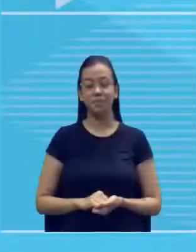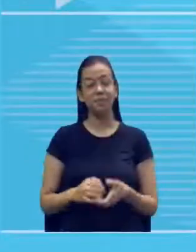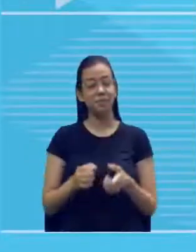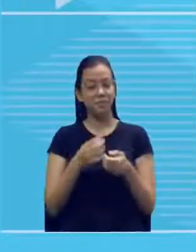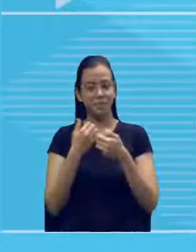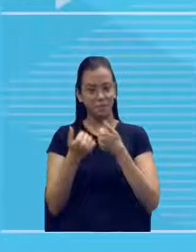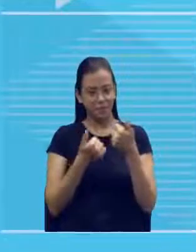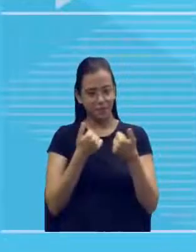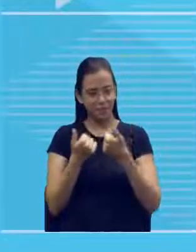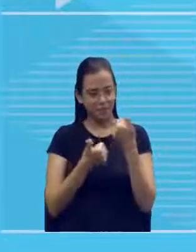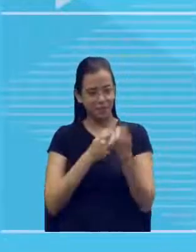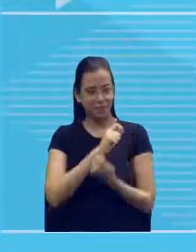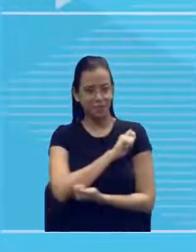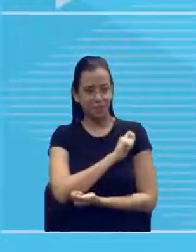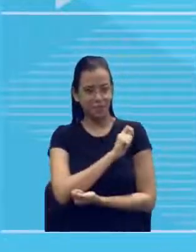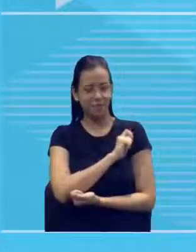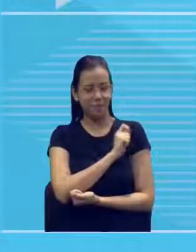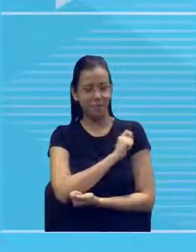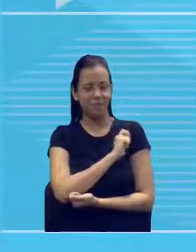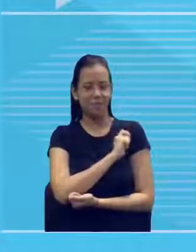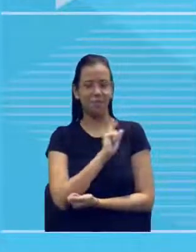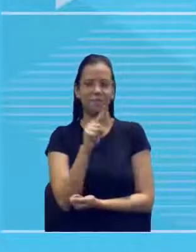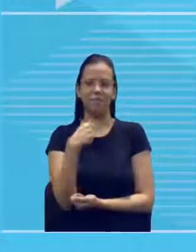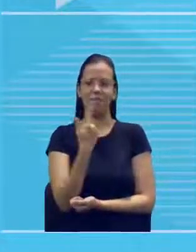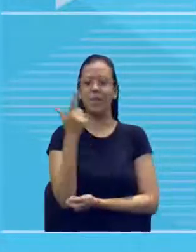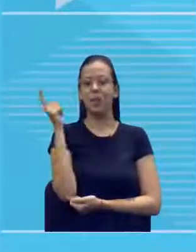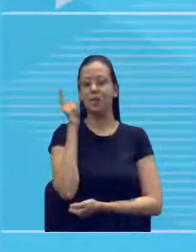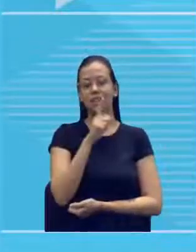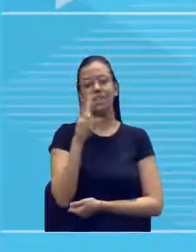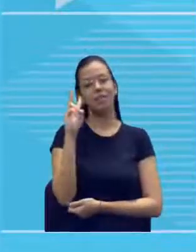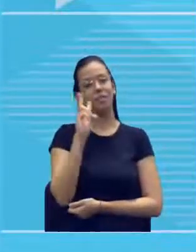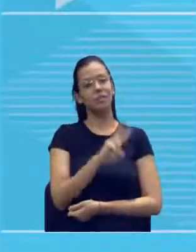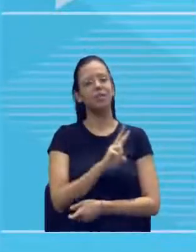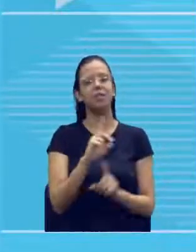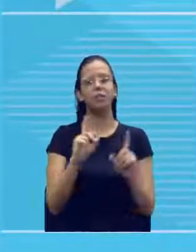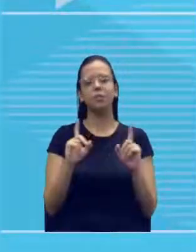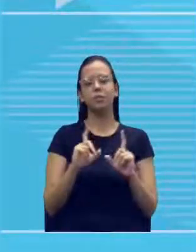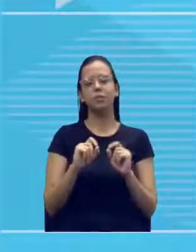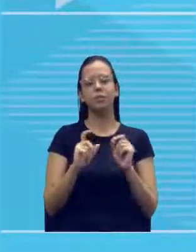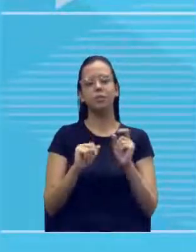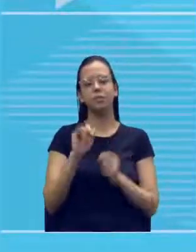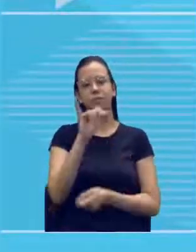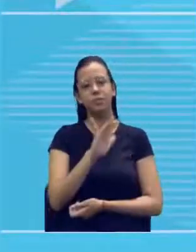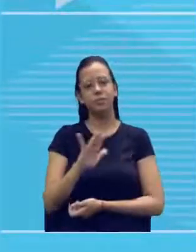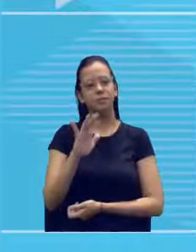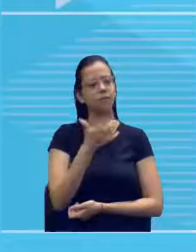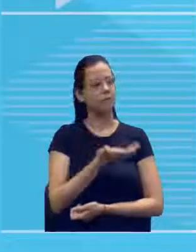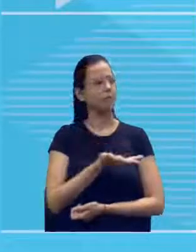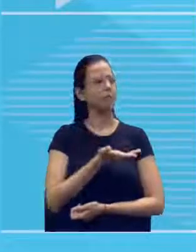Muito bom, turma. A gente consegue ver, né, visualizar aí nessas imagens